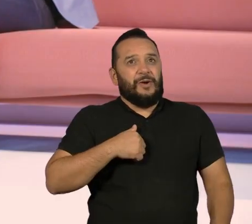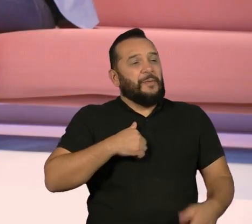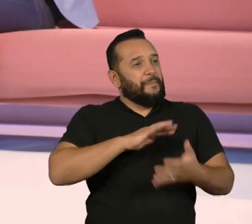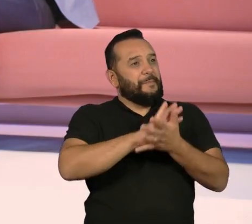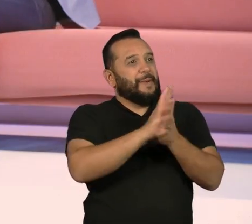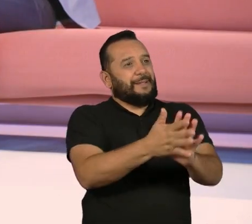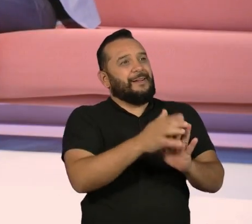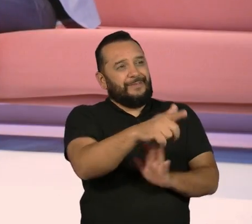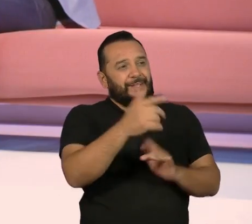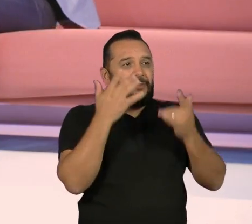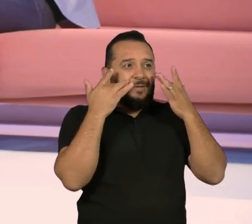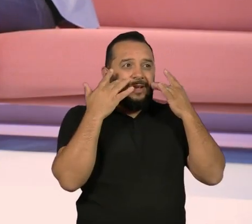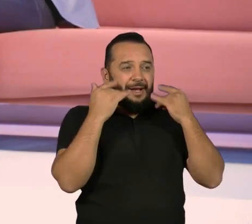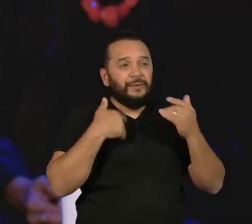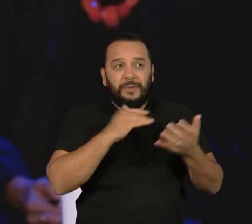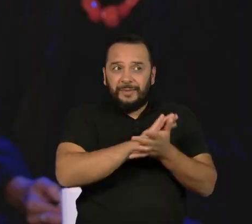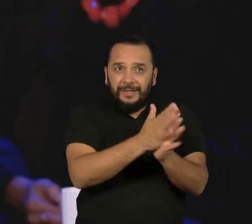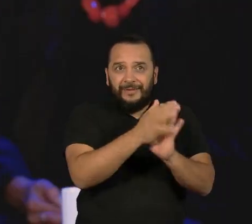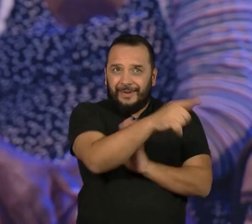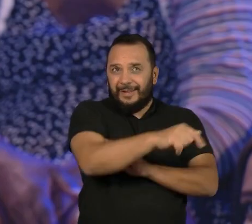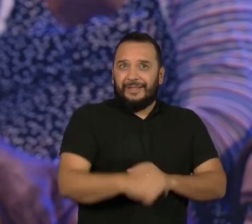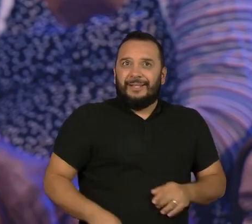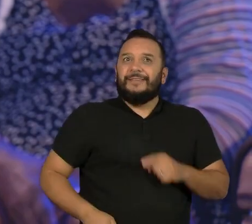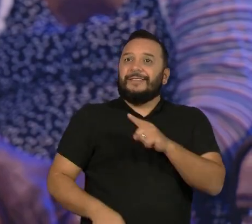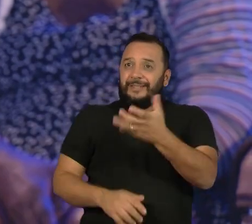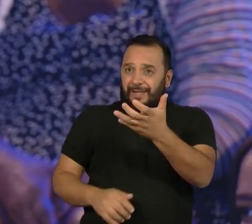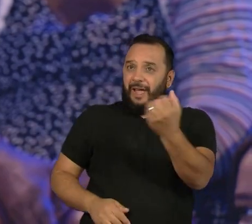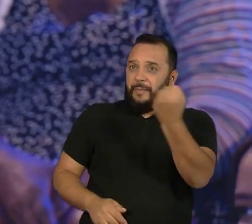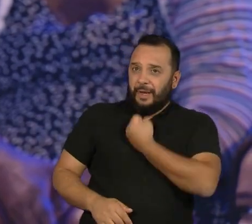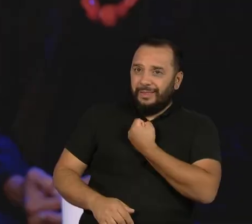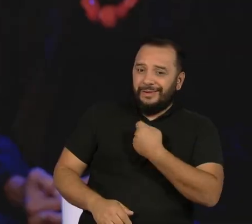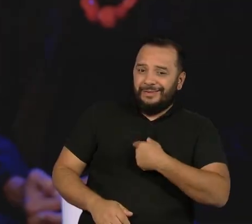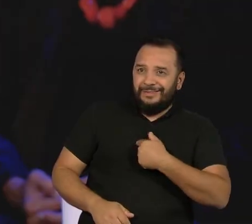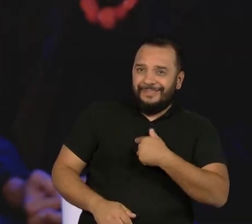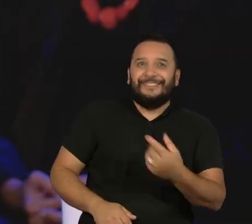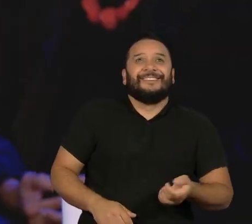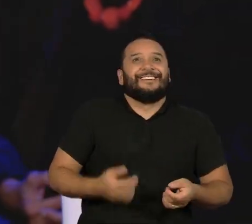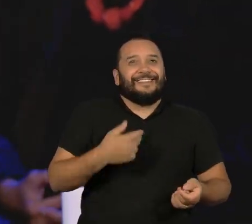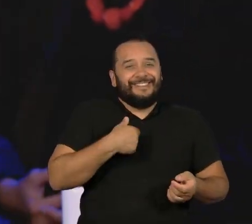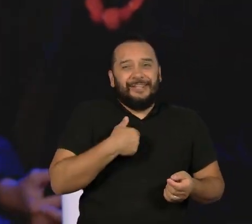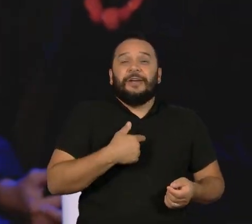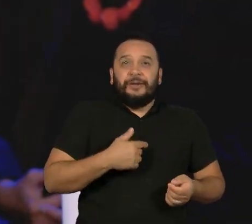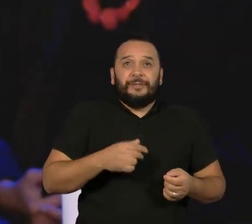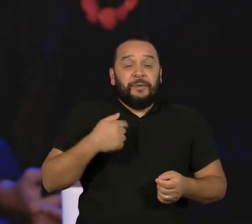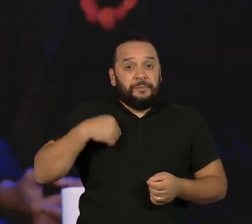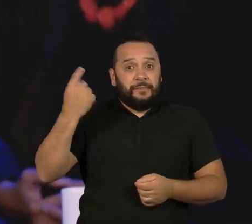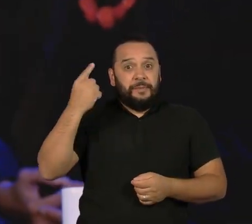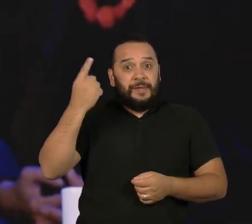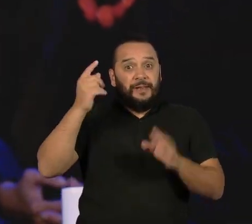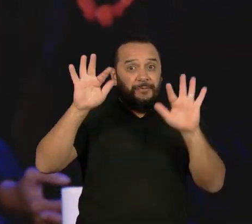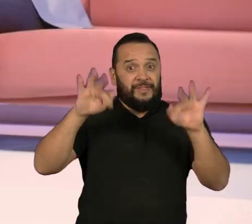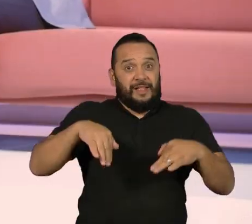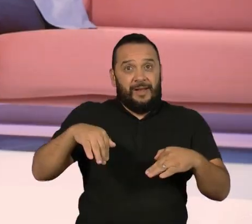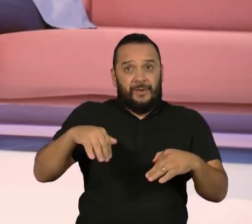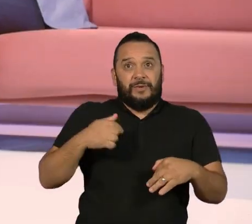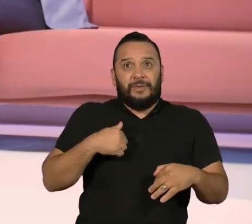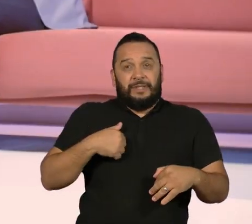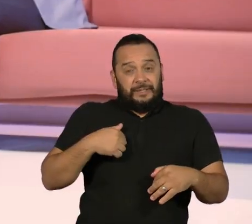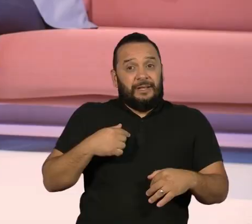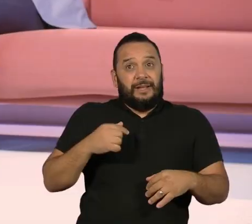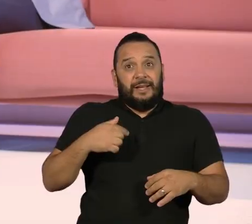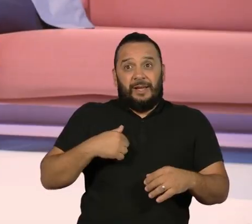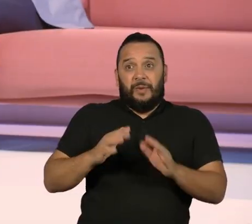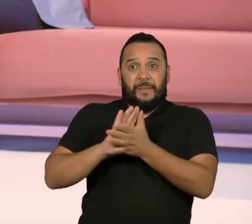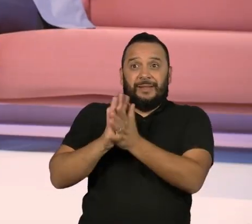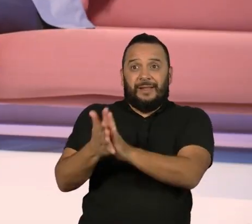ato da peça, no primeiro ato, no final do primeiro ato. Você que quer me matar, ele me matava. Eu matava ele, no final do primeiro ato, os dois, eu